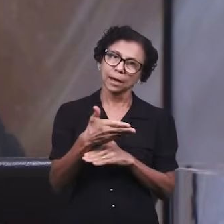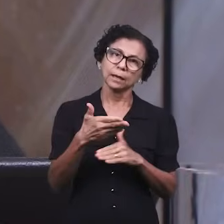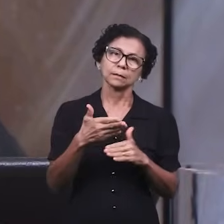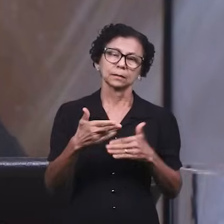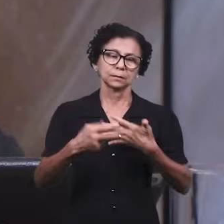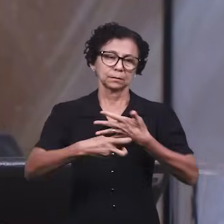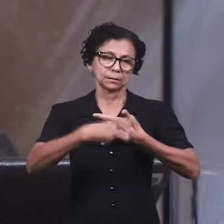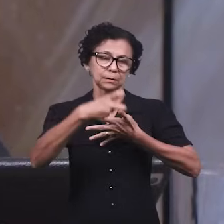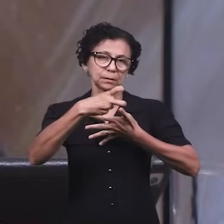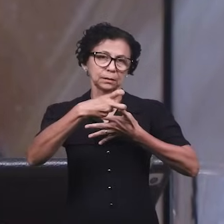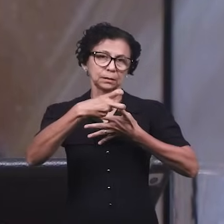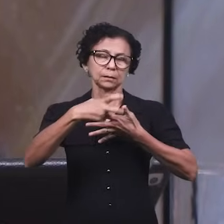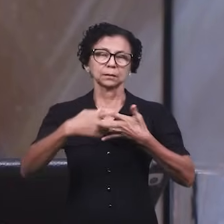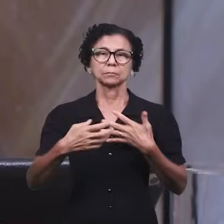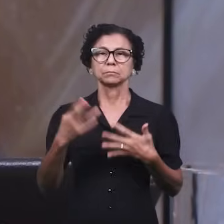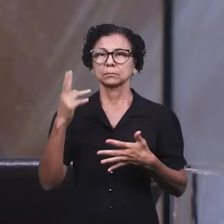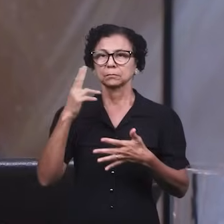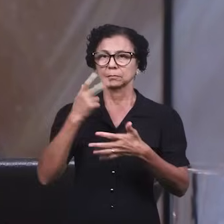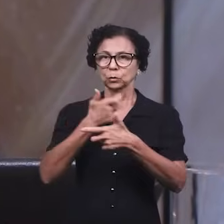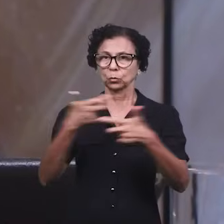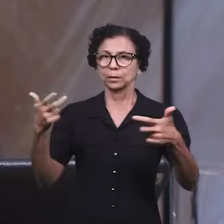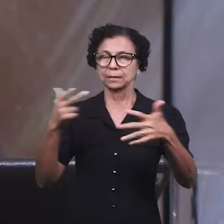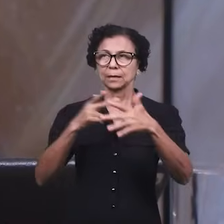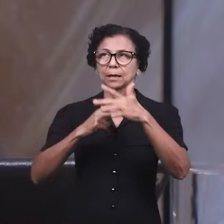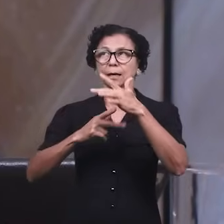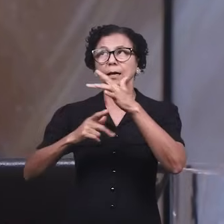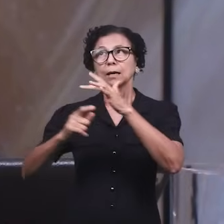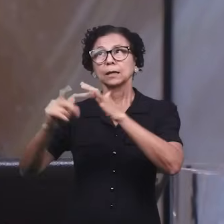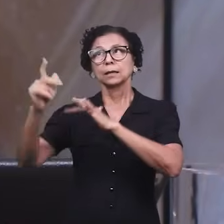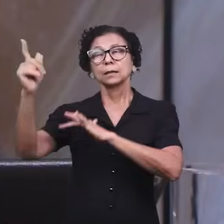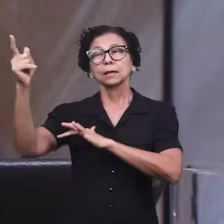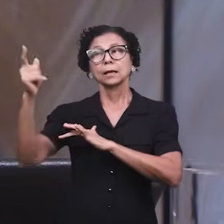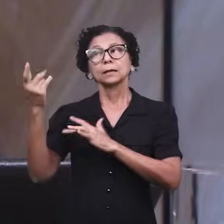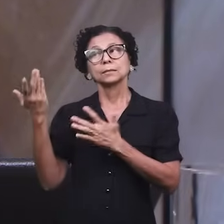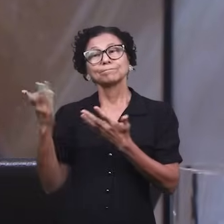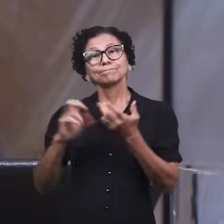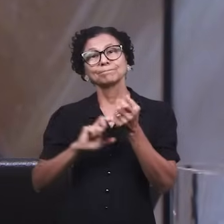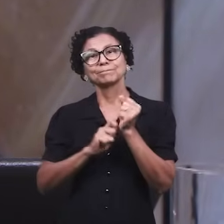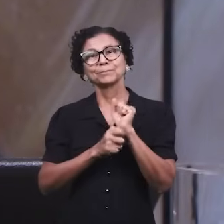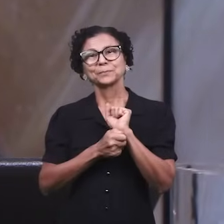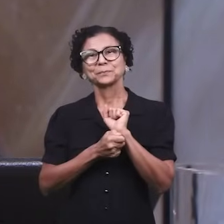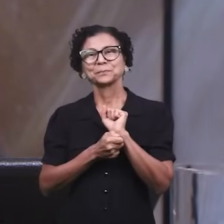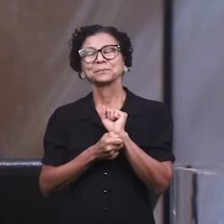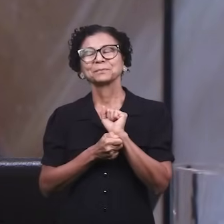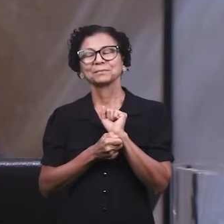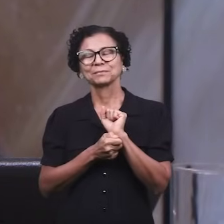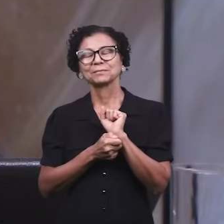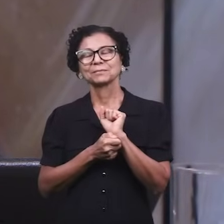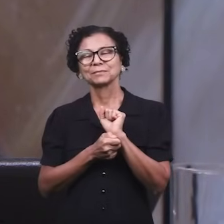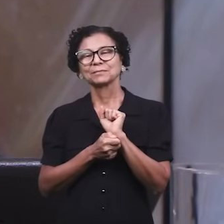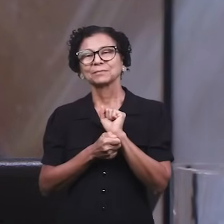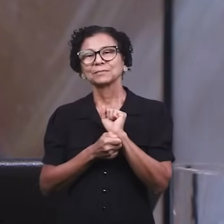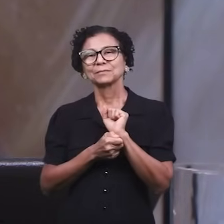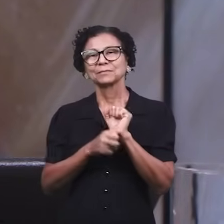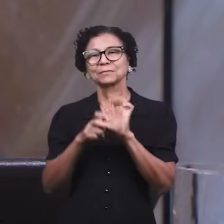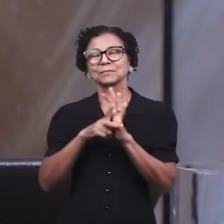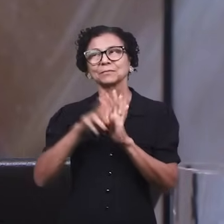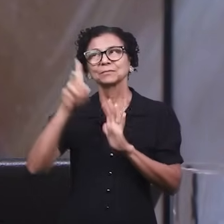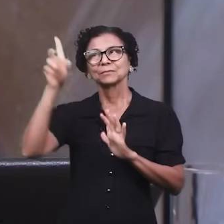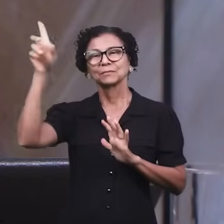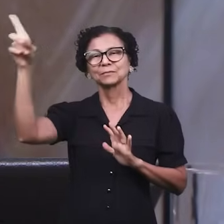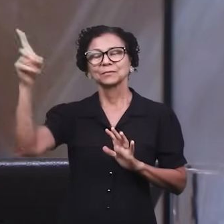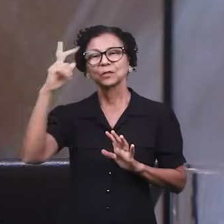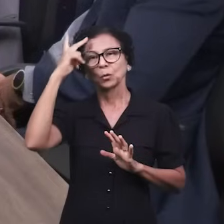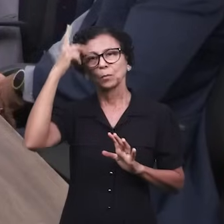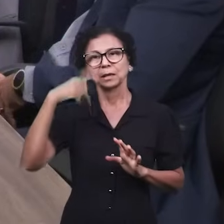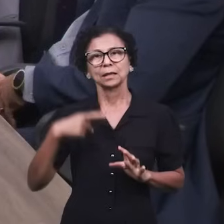entra nessa quinta medida, então naturalmente você está entrando no mistério de Deus. um mistério que a quarta